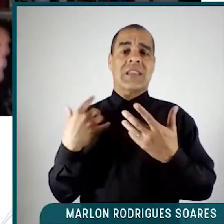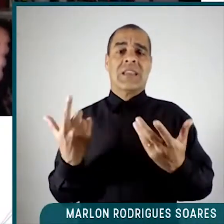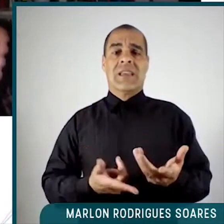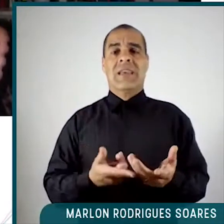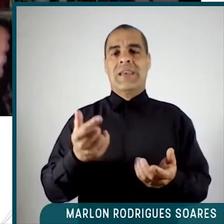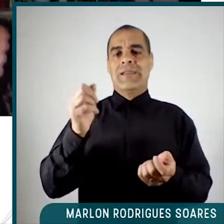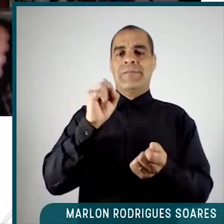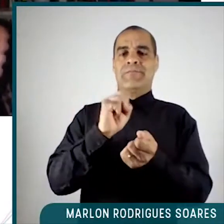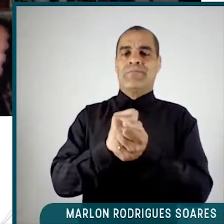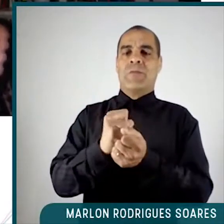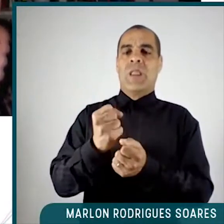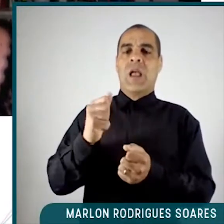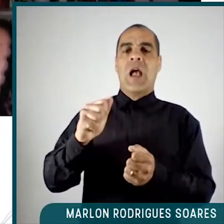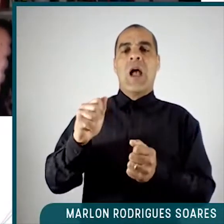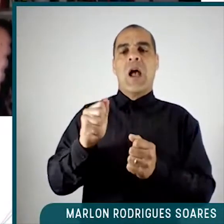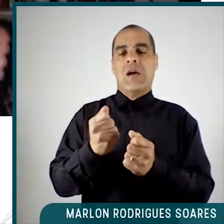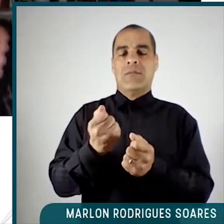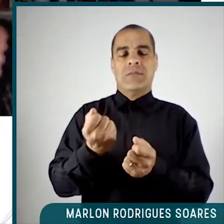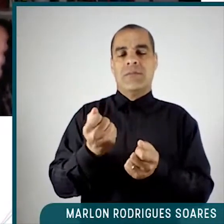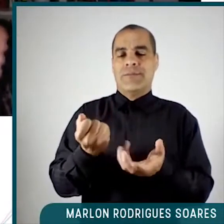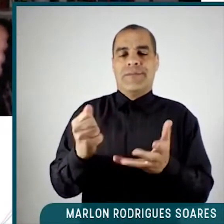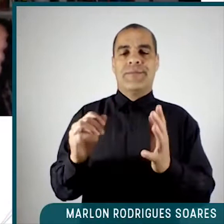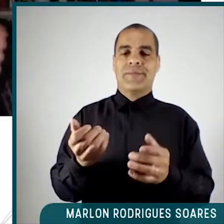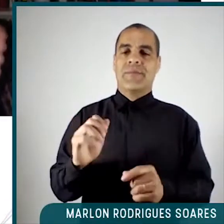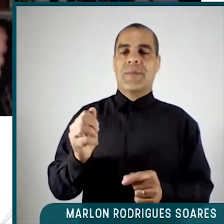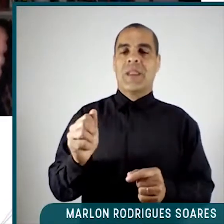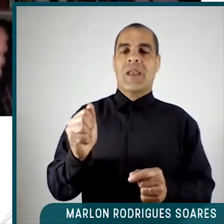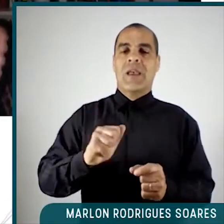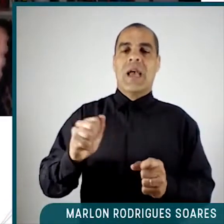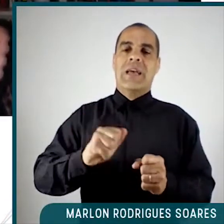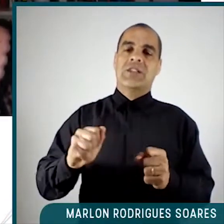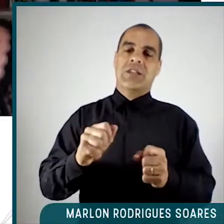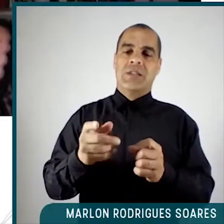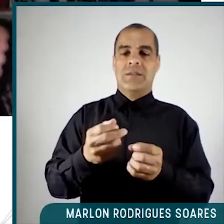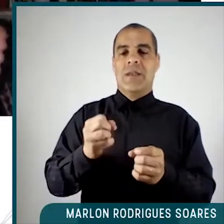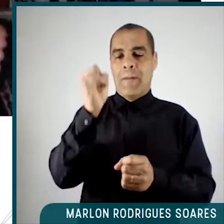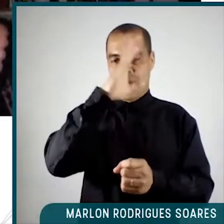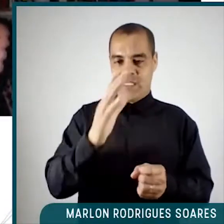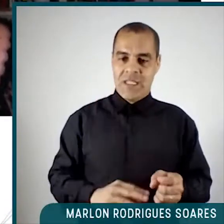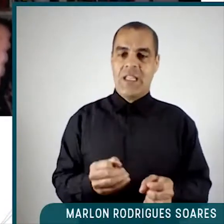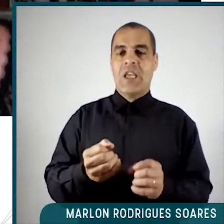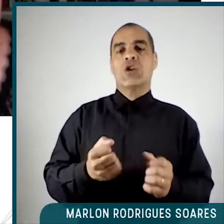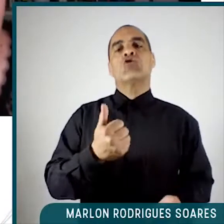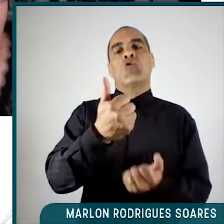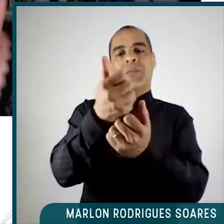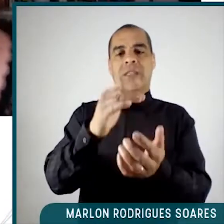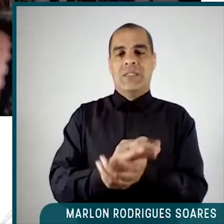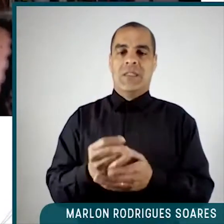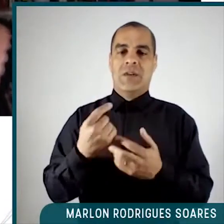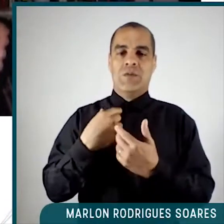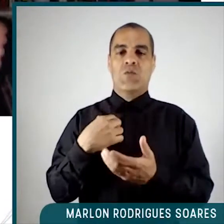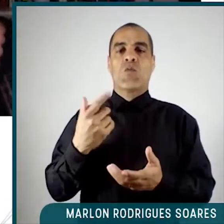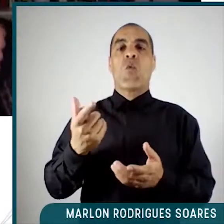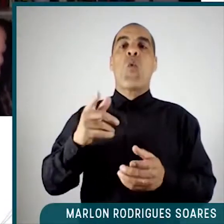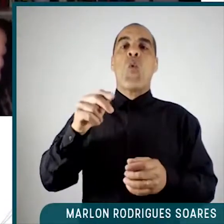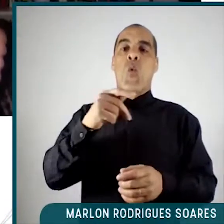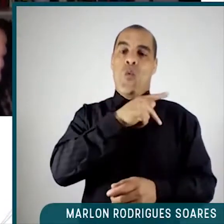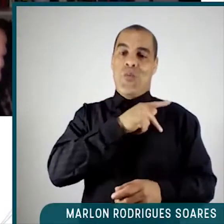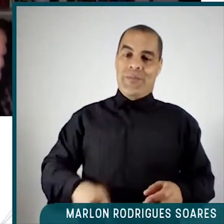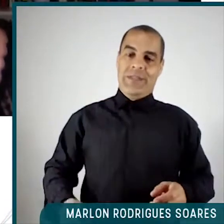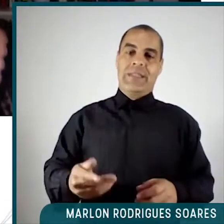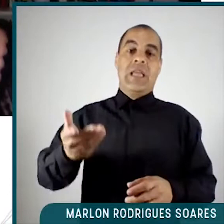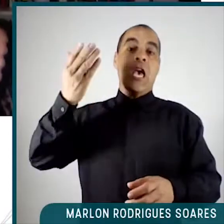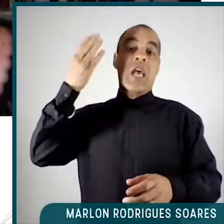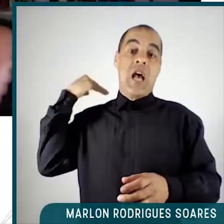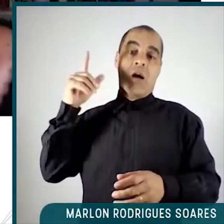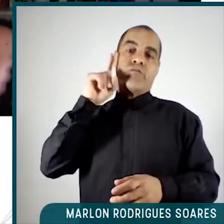de Cooperação. O Paulo Busch, da Fiocruz, escreve muito sobre isso. E isso era um ativo político